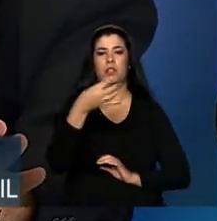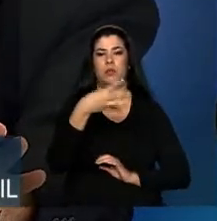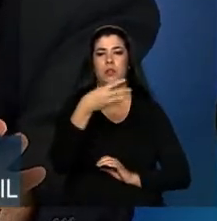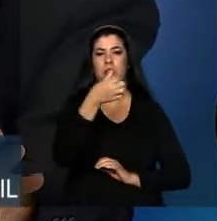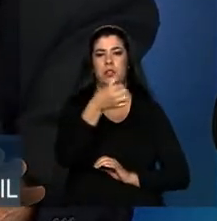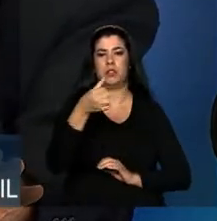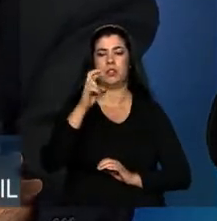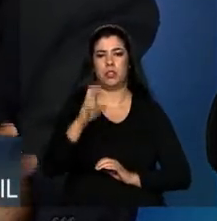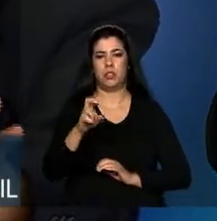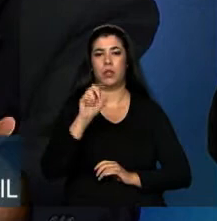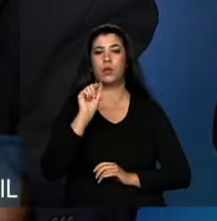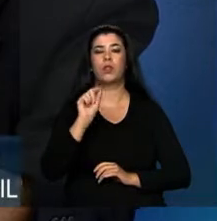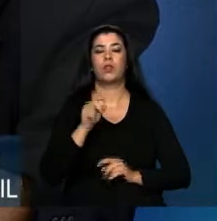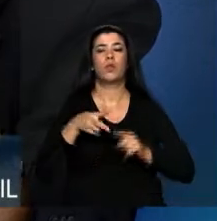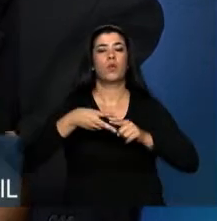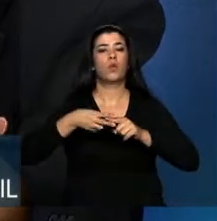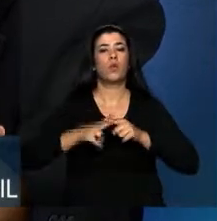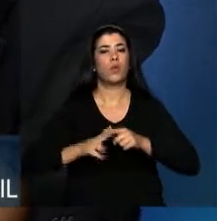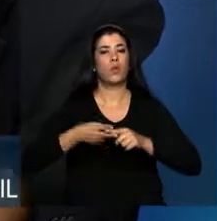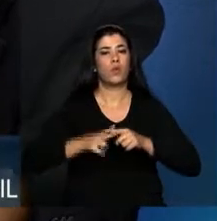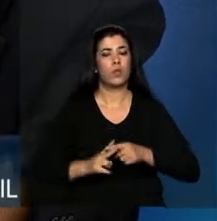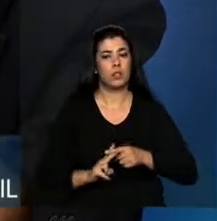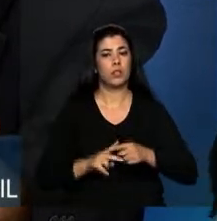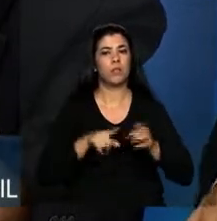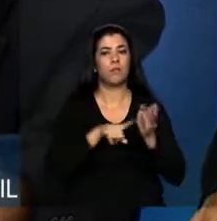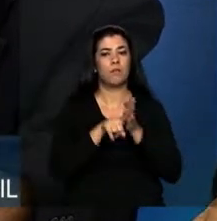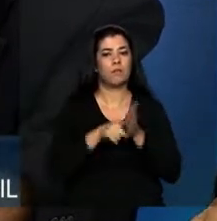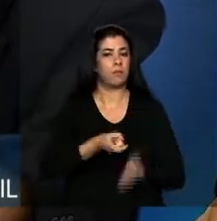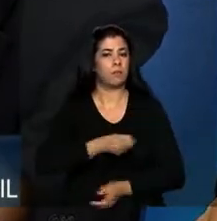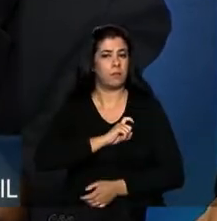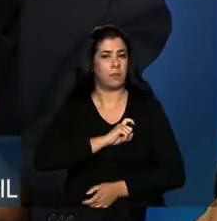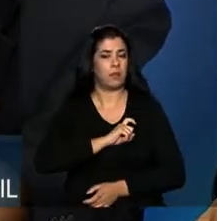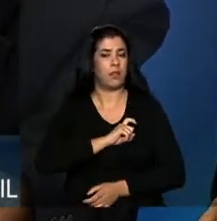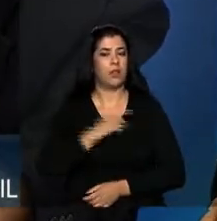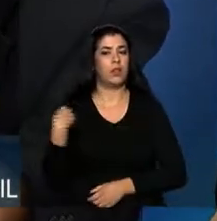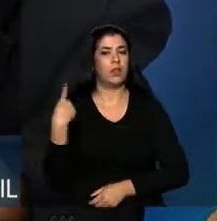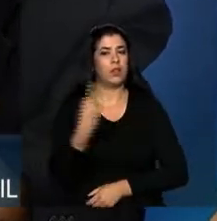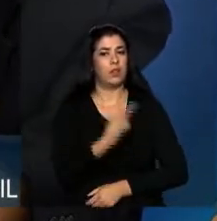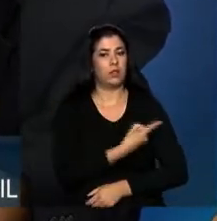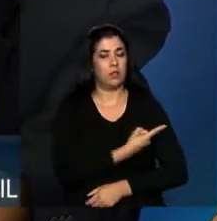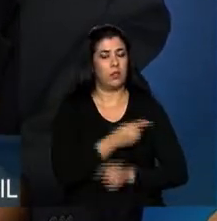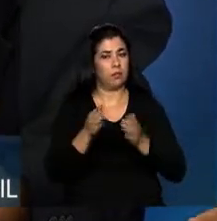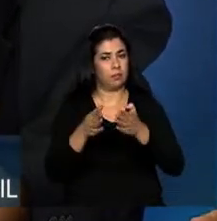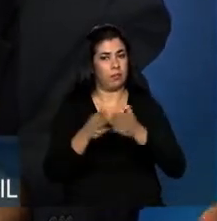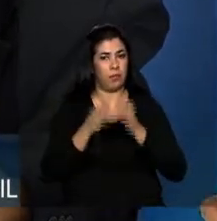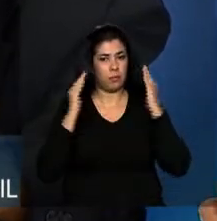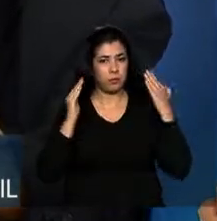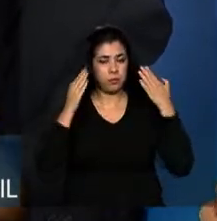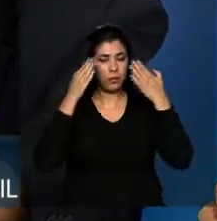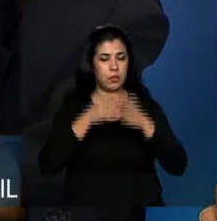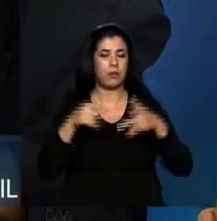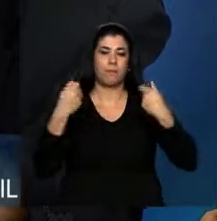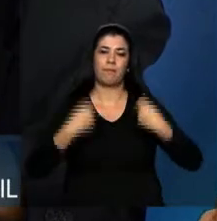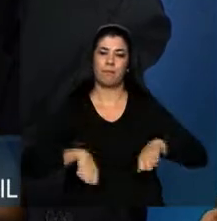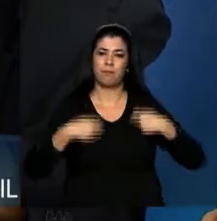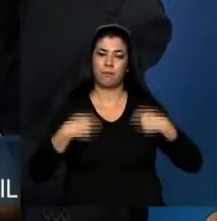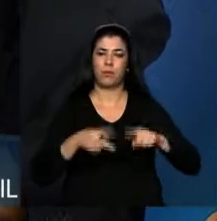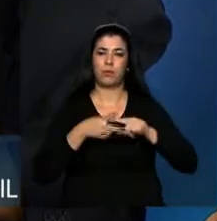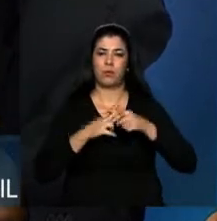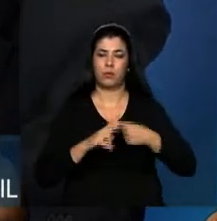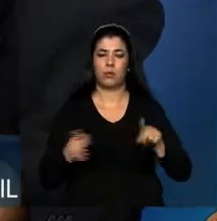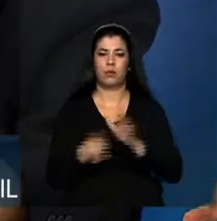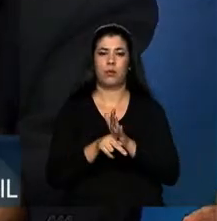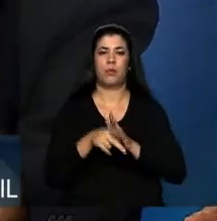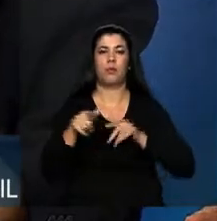fiscal, né? E nós chamamos a atenção da necessidade de ajustes, especialmente para